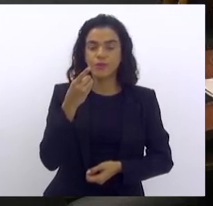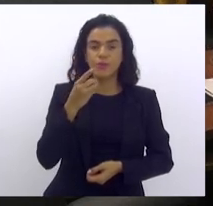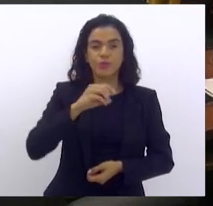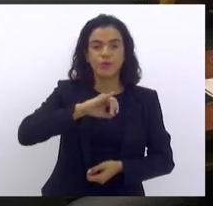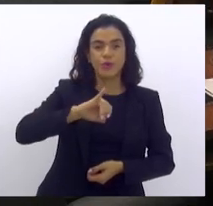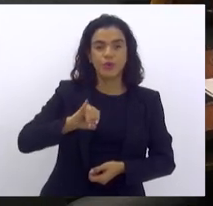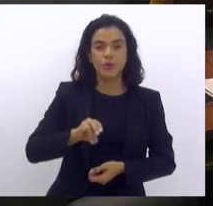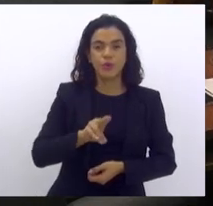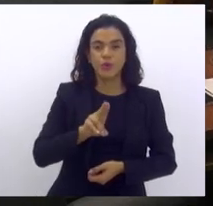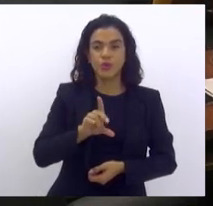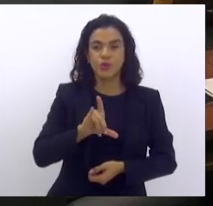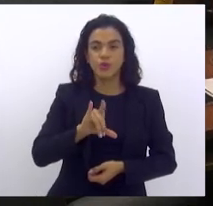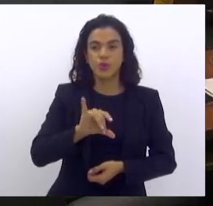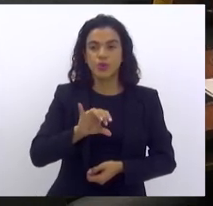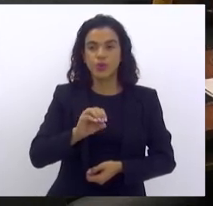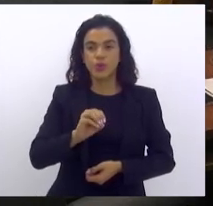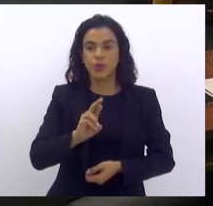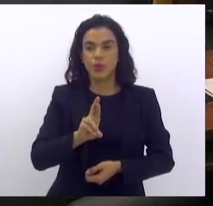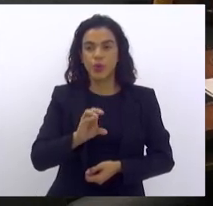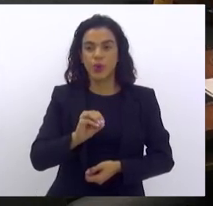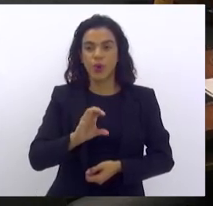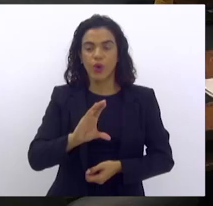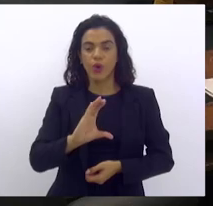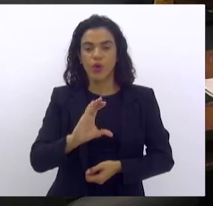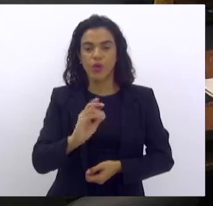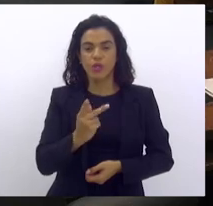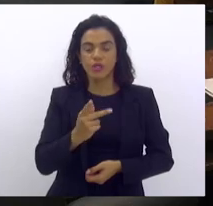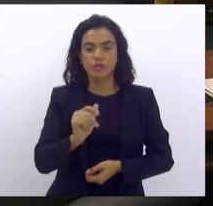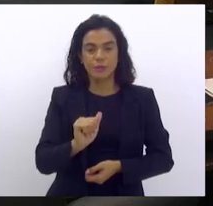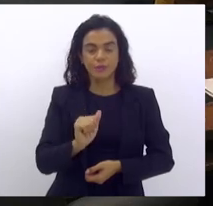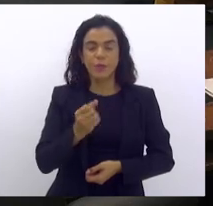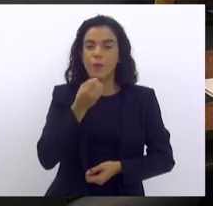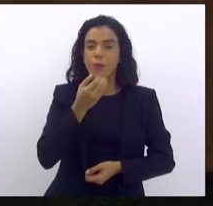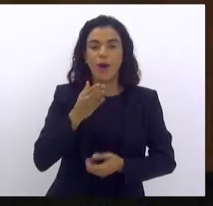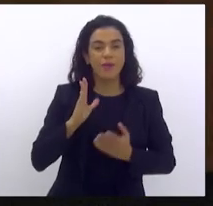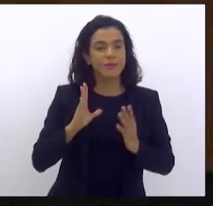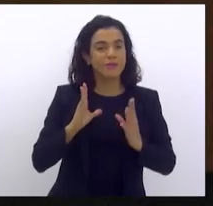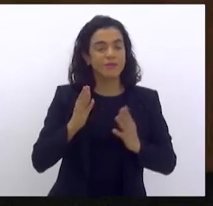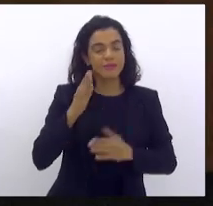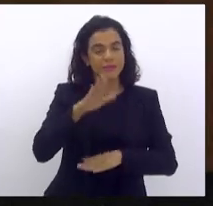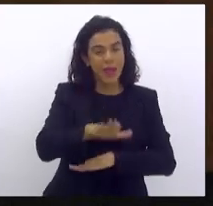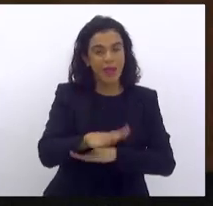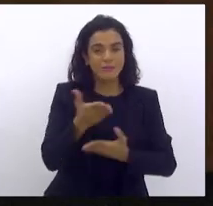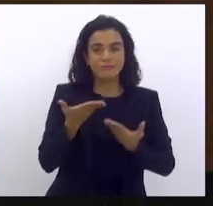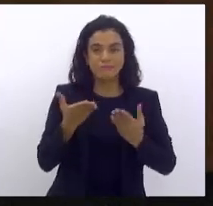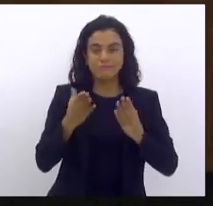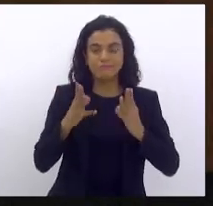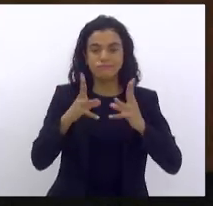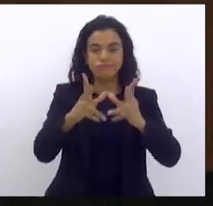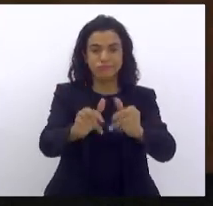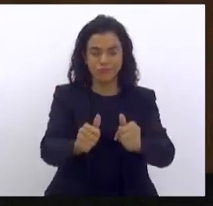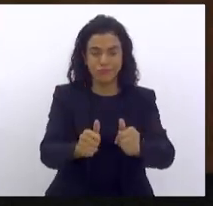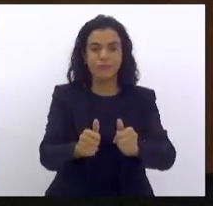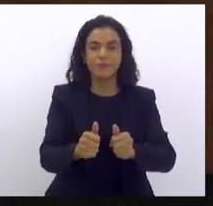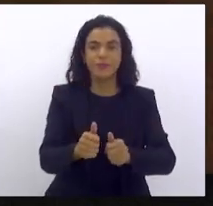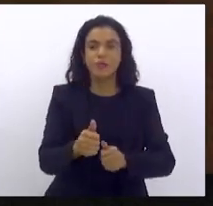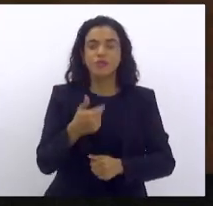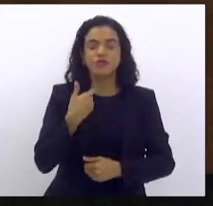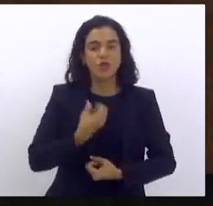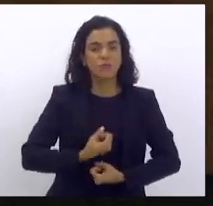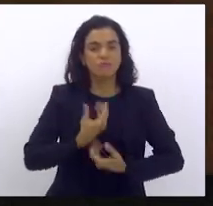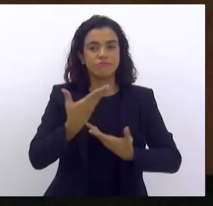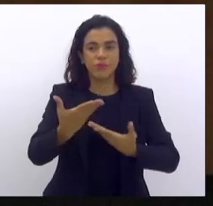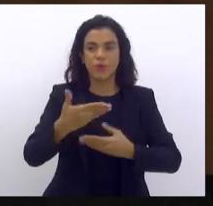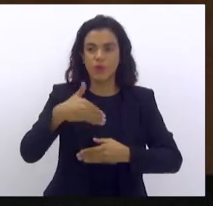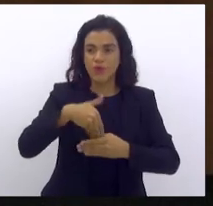Júlio Rocha. Boa tarde a todos, boa tarde ao parlamento. Vim só mesmo fazer minha manifestação de voto, porque